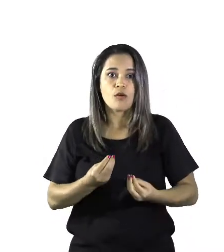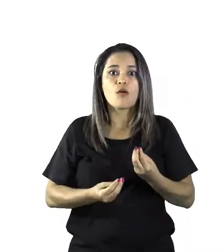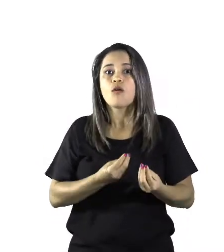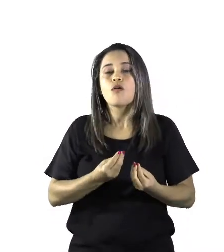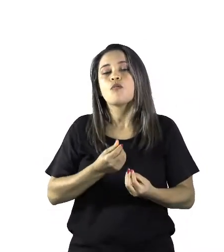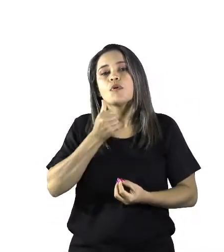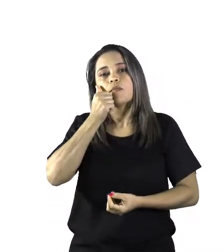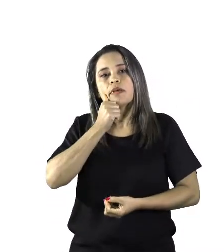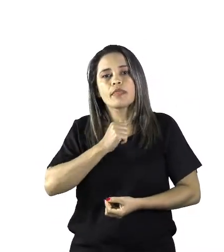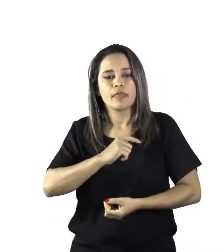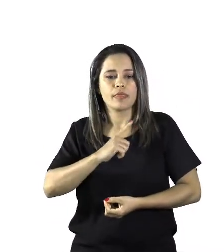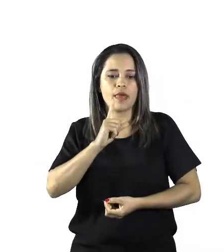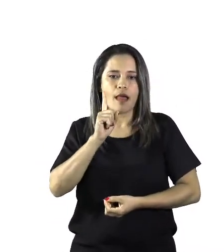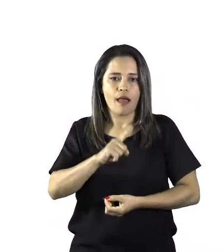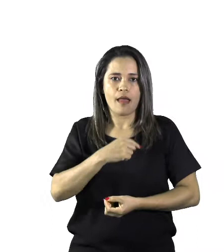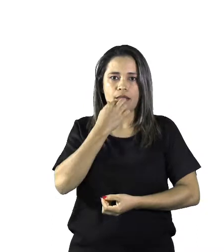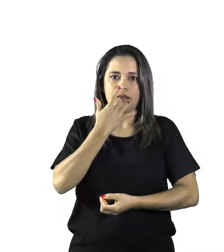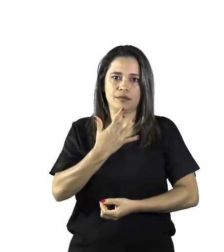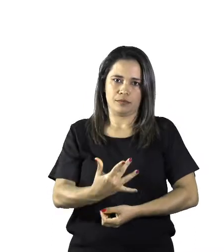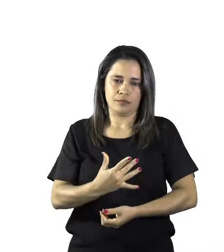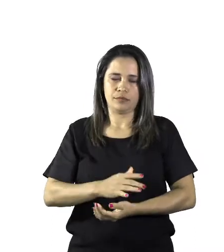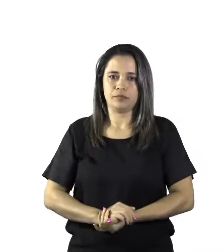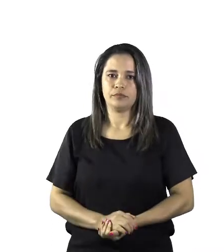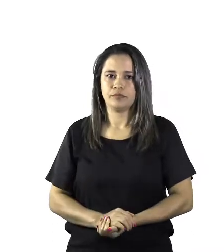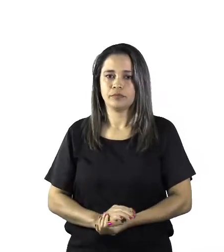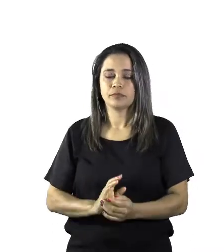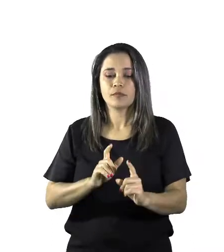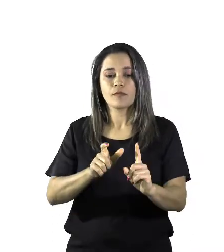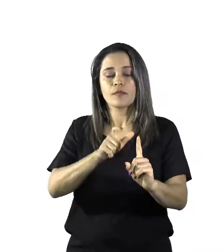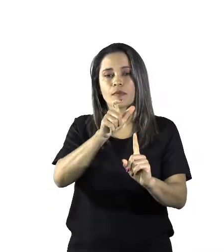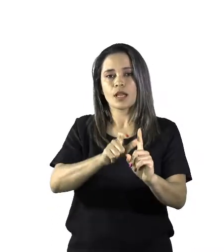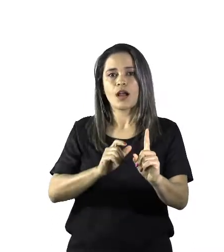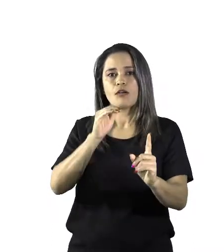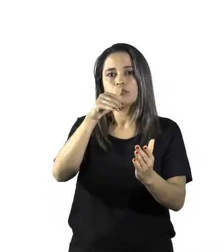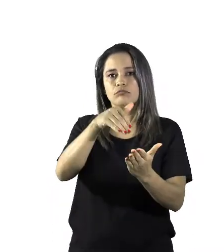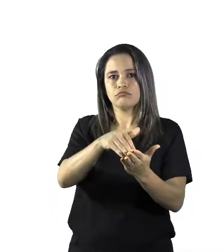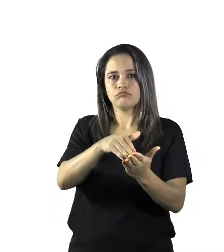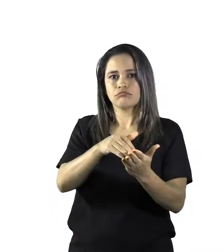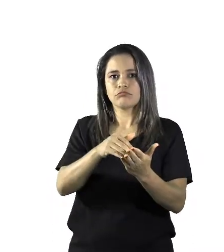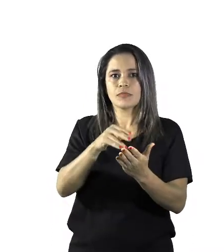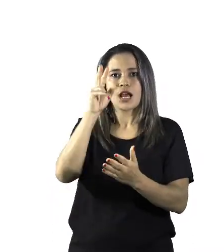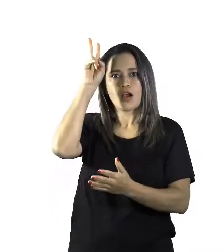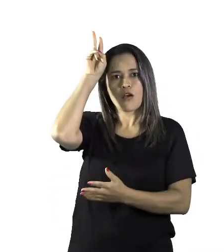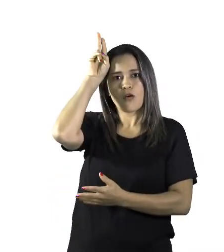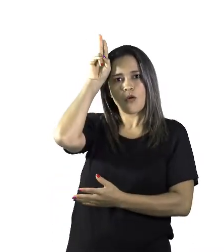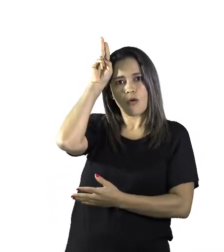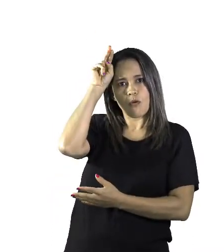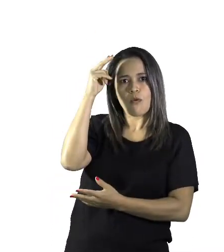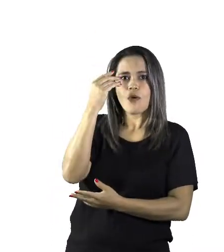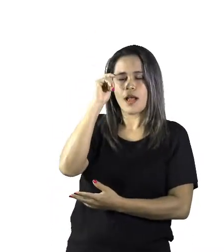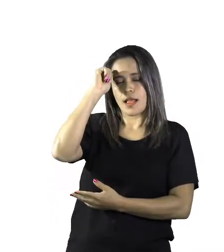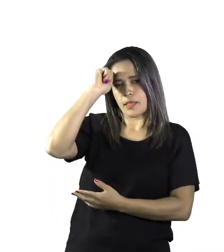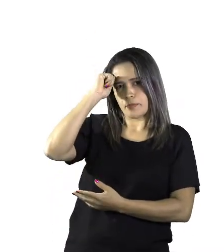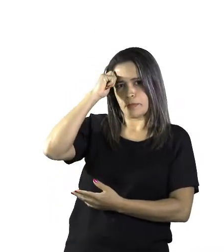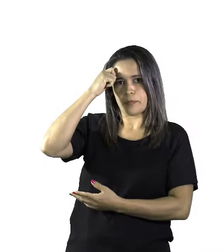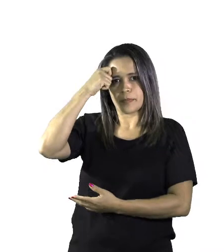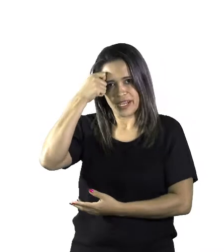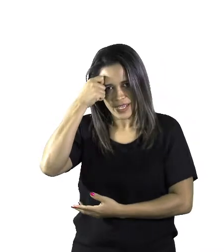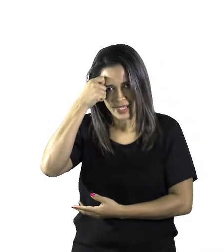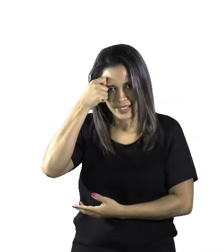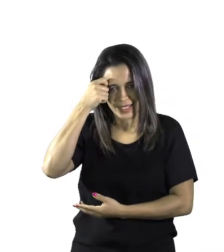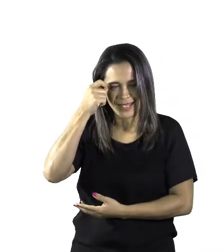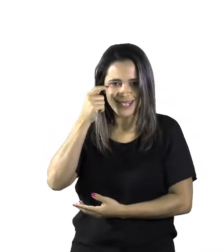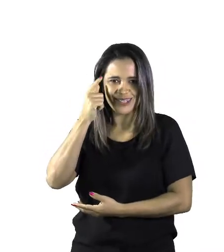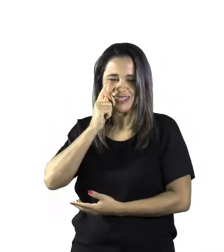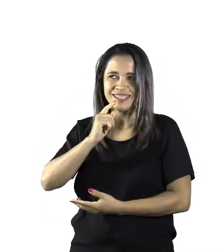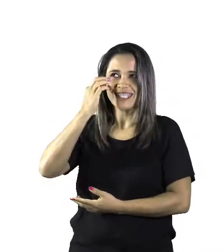cor. E a última personagem, Coelha Preta, a que realizou o sonho do coelho branco